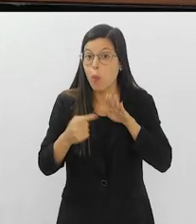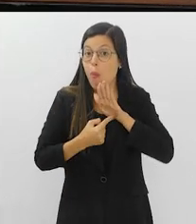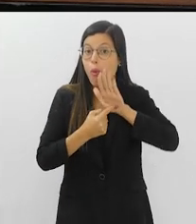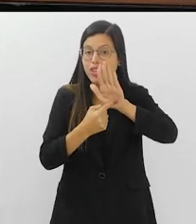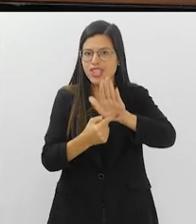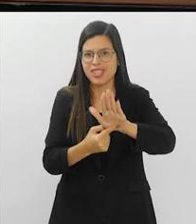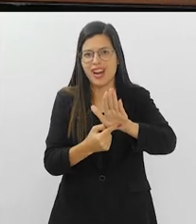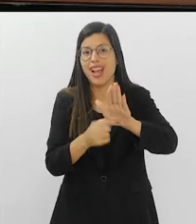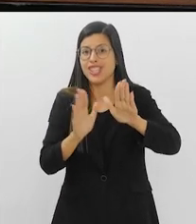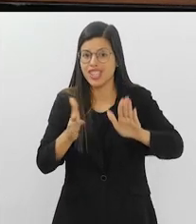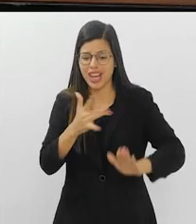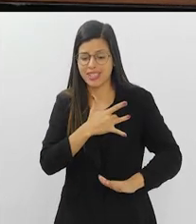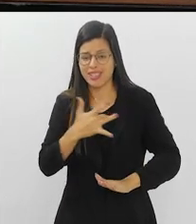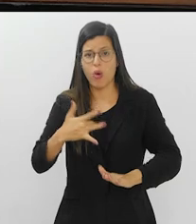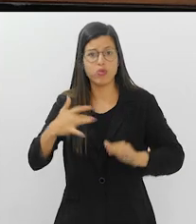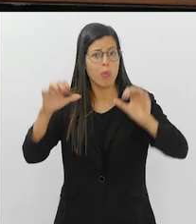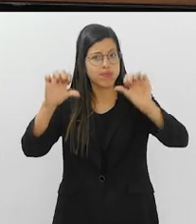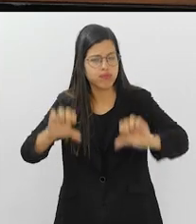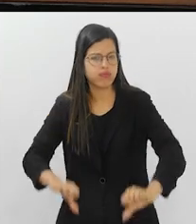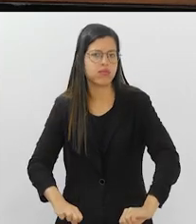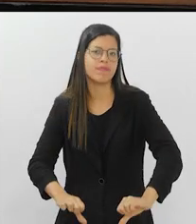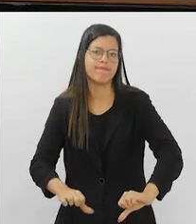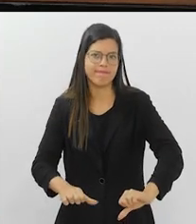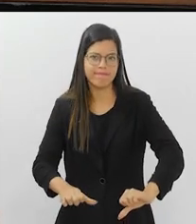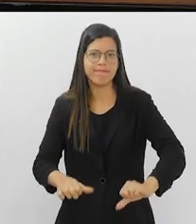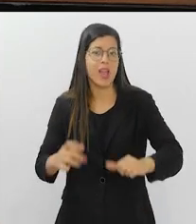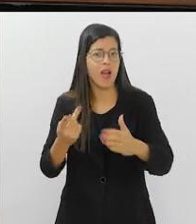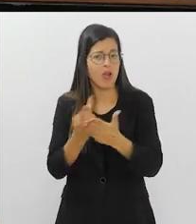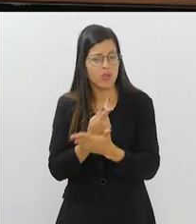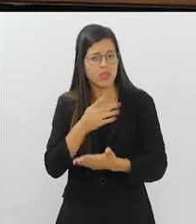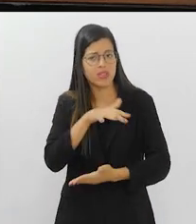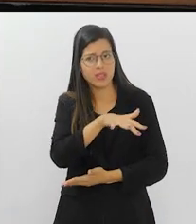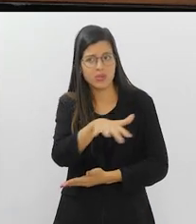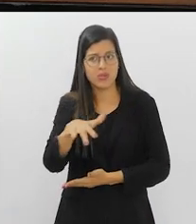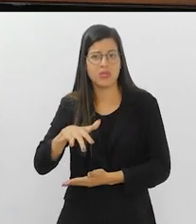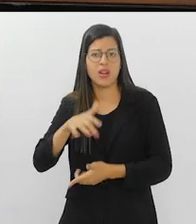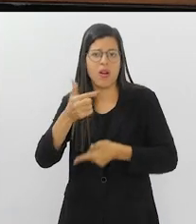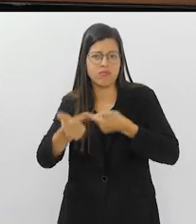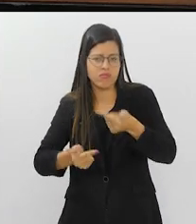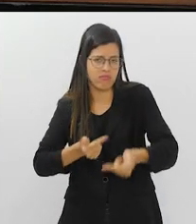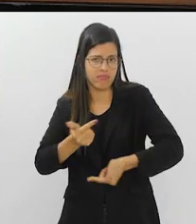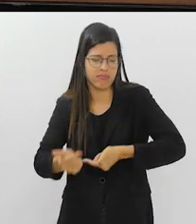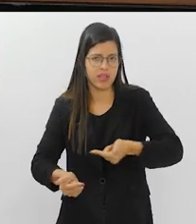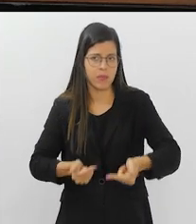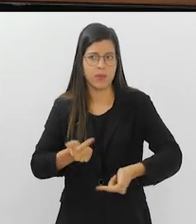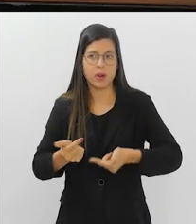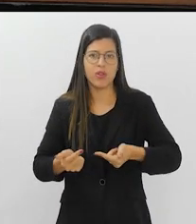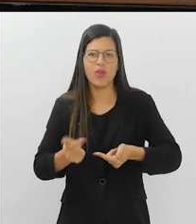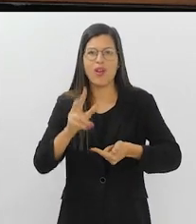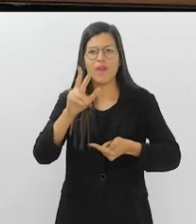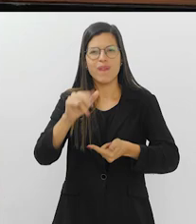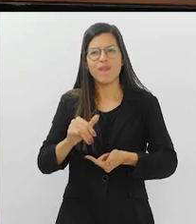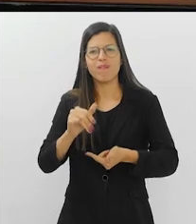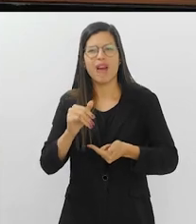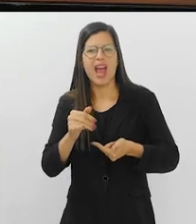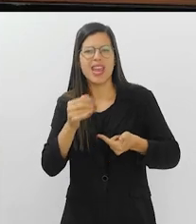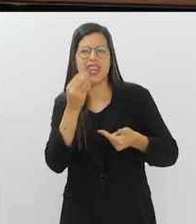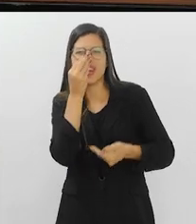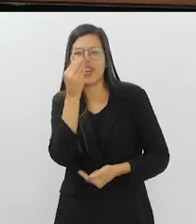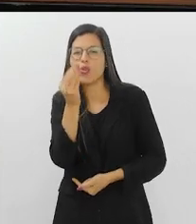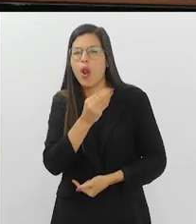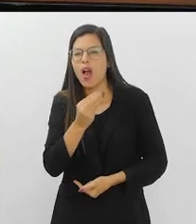situação de saúde muito precarizada. Isso acontece, no geral, com os trabalhadores que vão procrastinando,